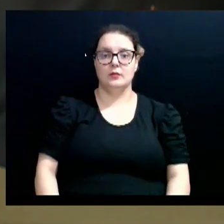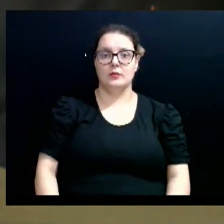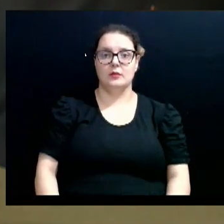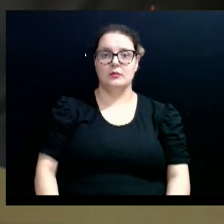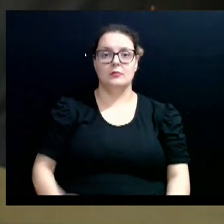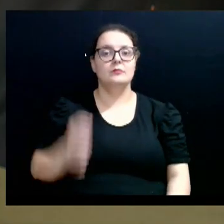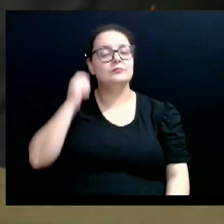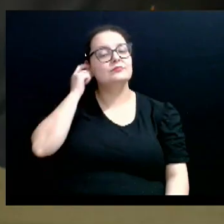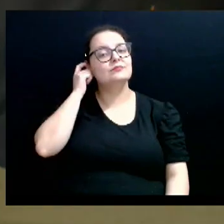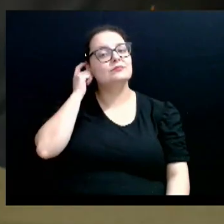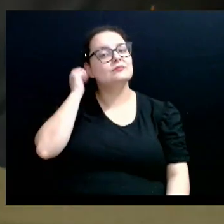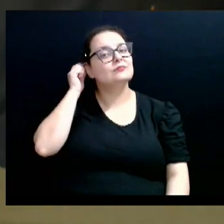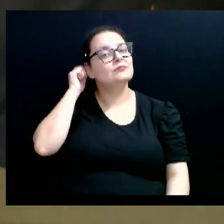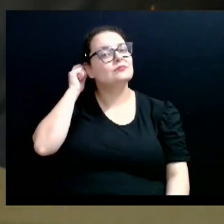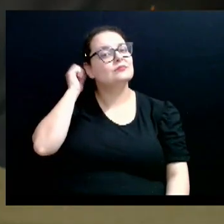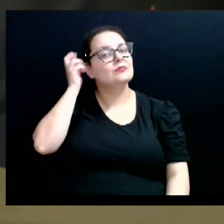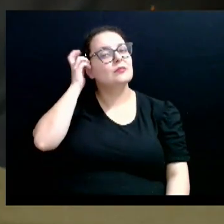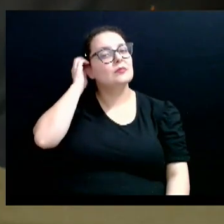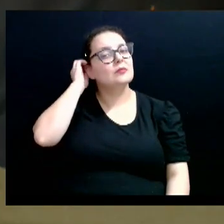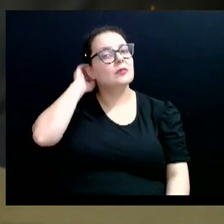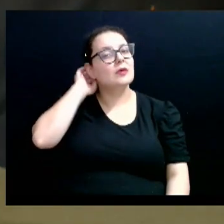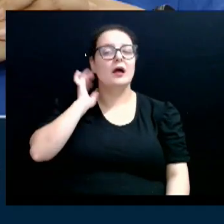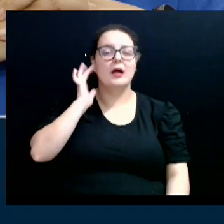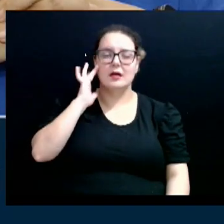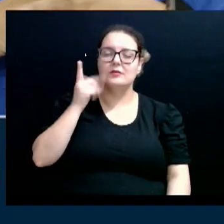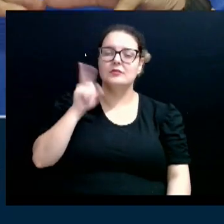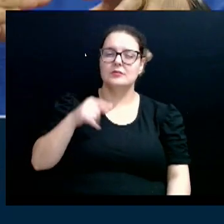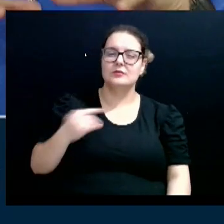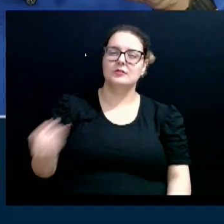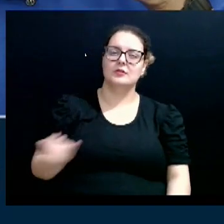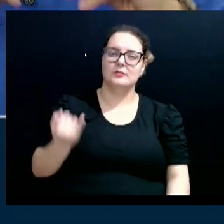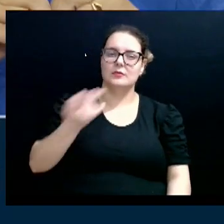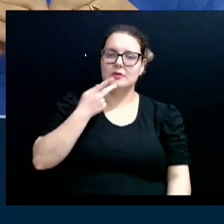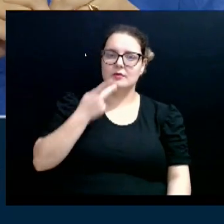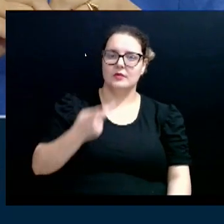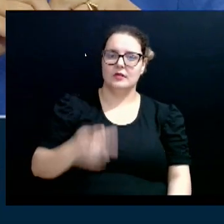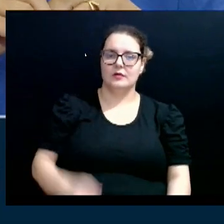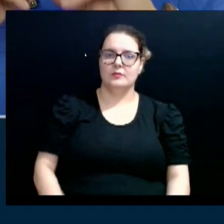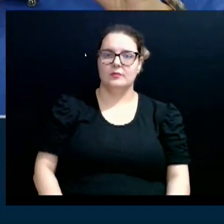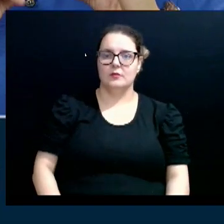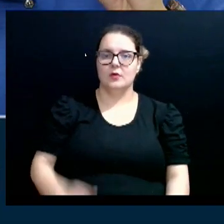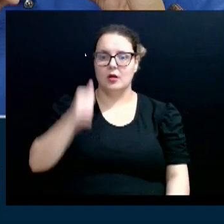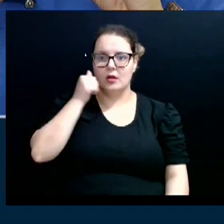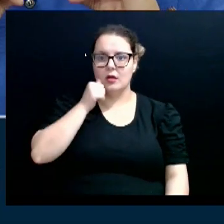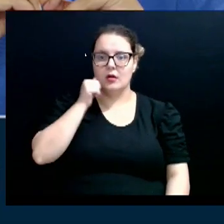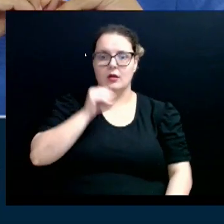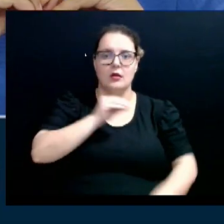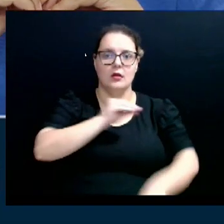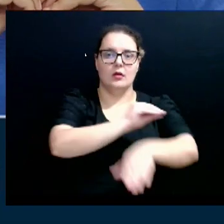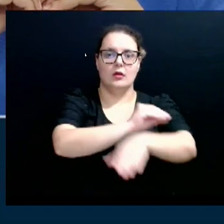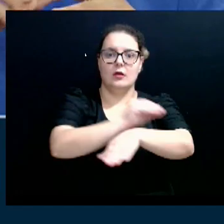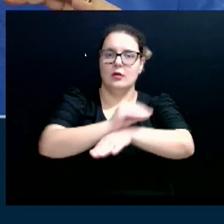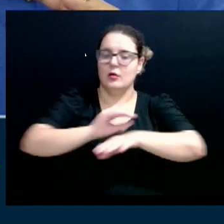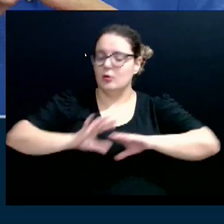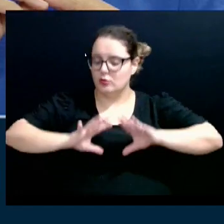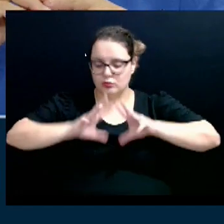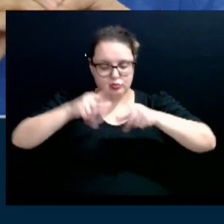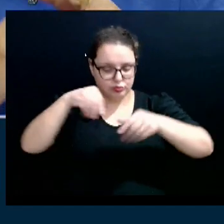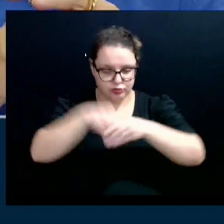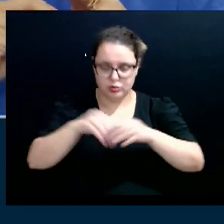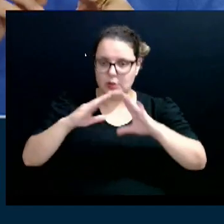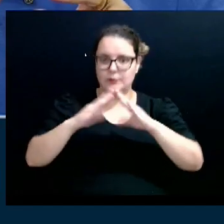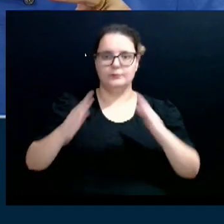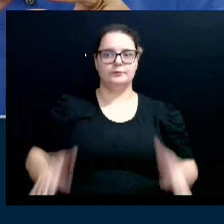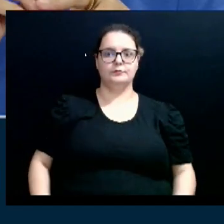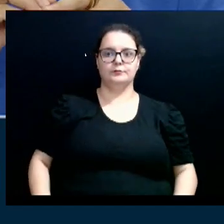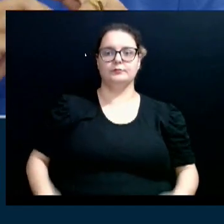gostaria, é importante a gente falar sobre as mulheres que cuidam de tudo dentro de casa. A mulher que